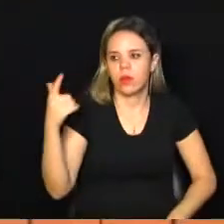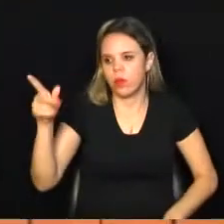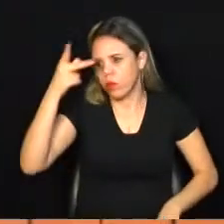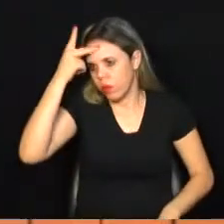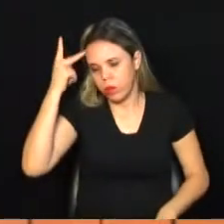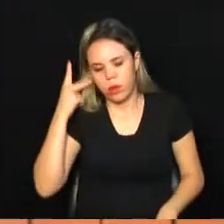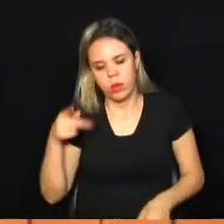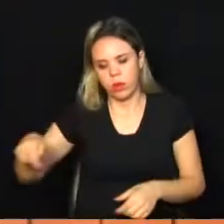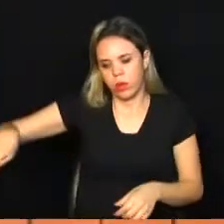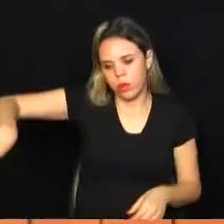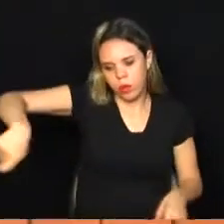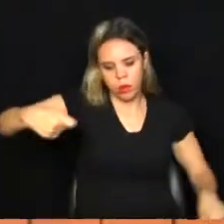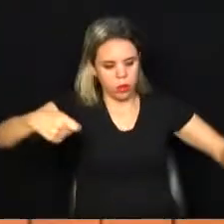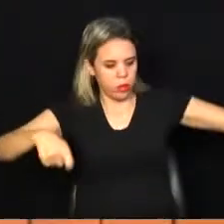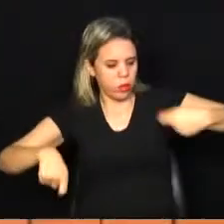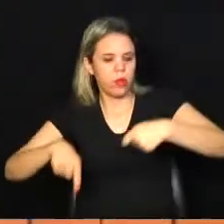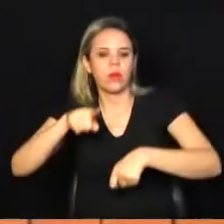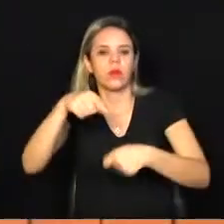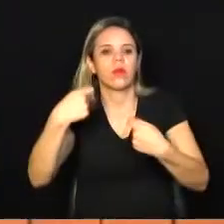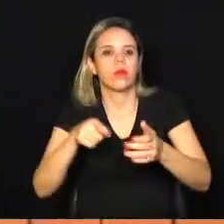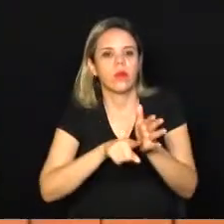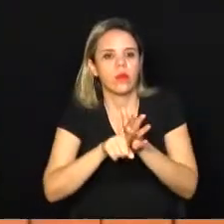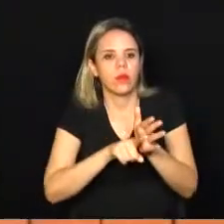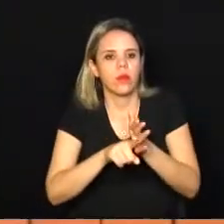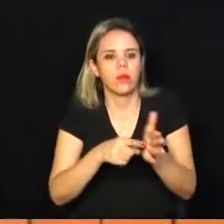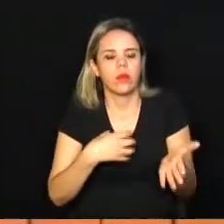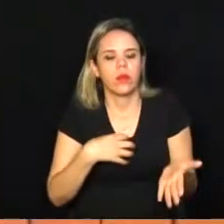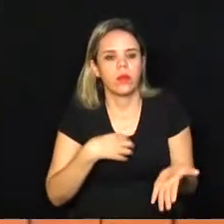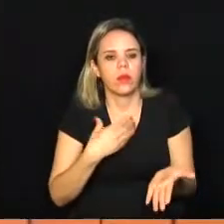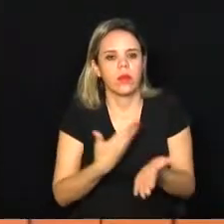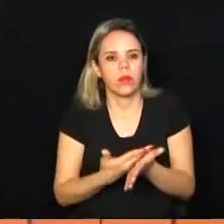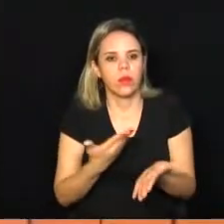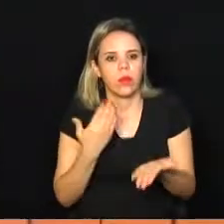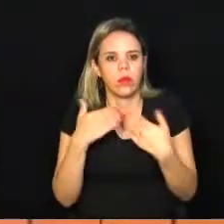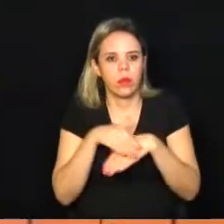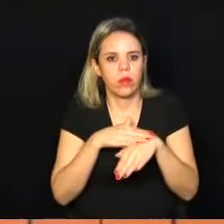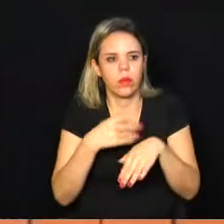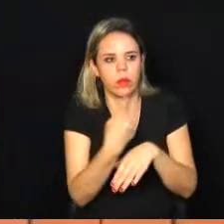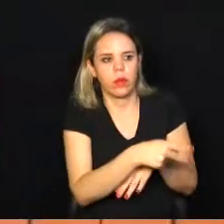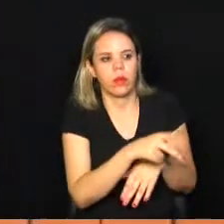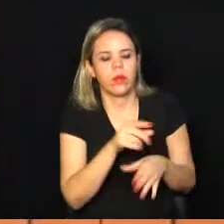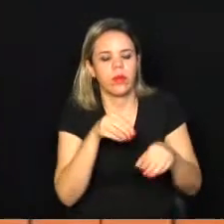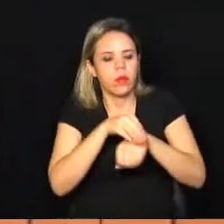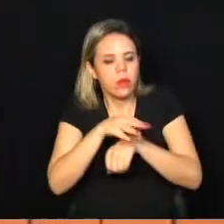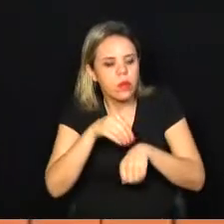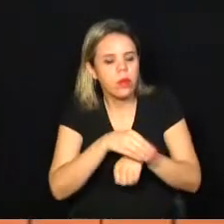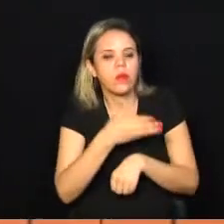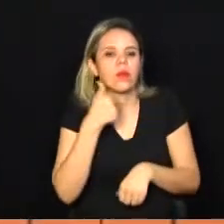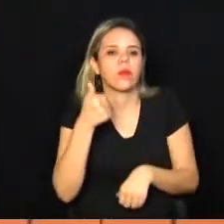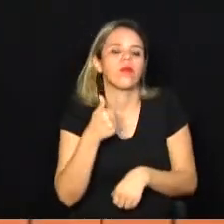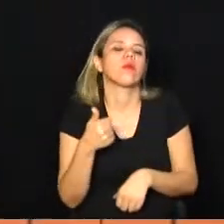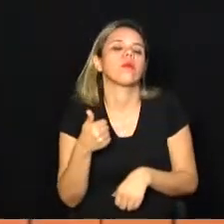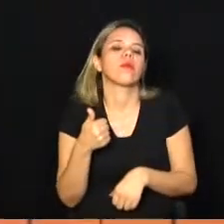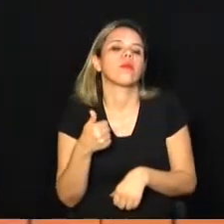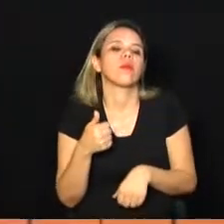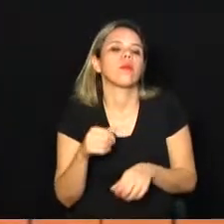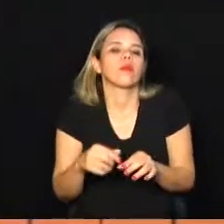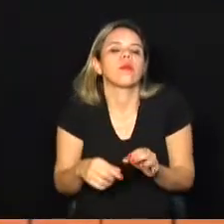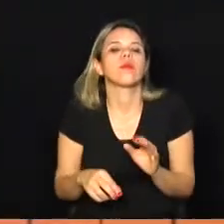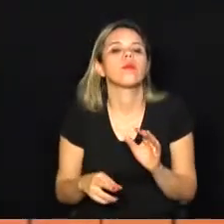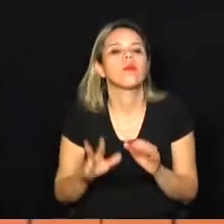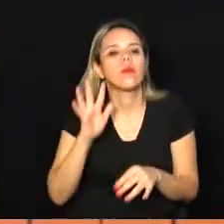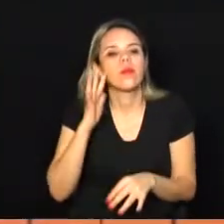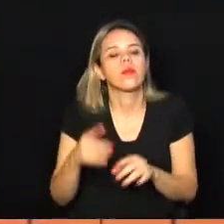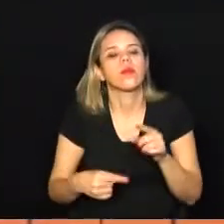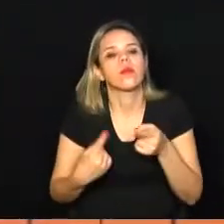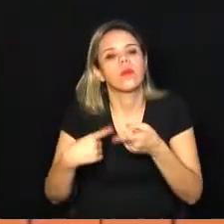um tenista, você precisa estudar a modalidade para conversar com ele, dar dicas para melhorar rendimento ou fica na